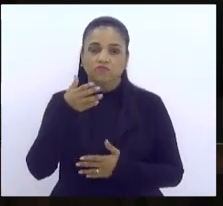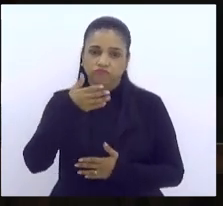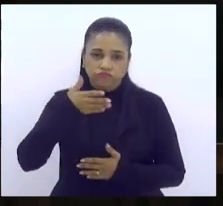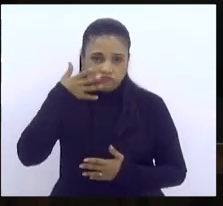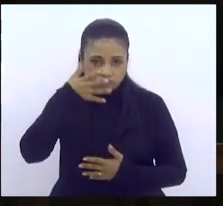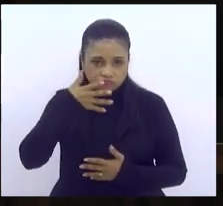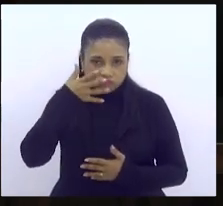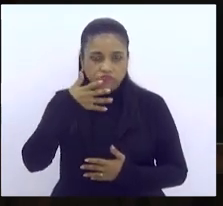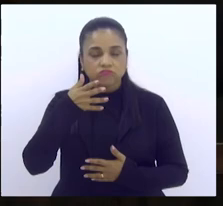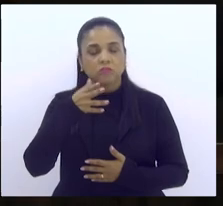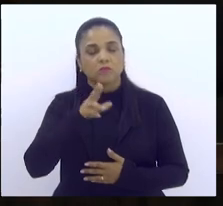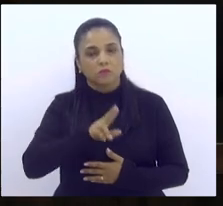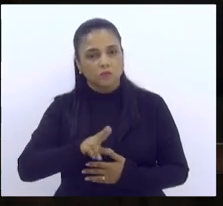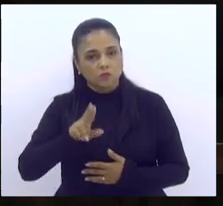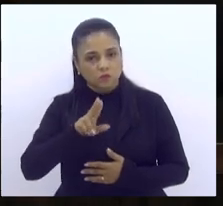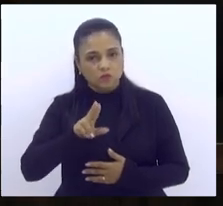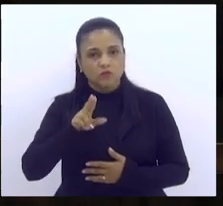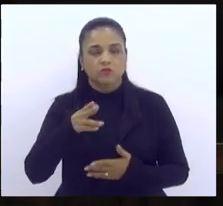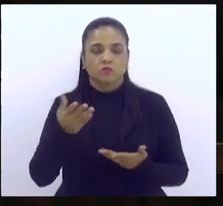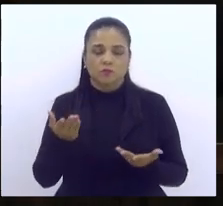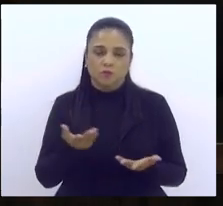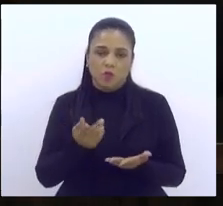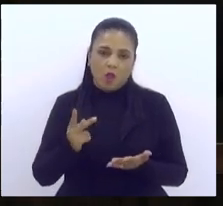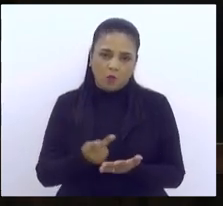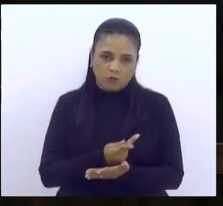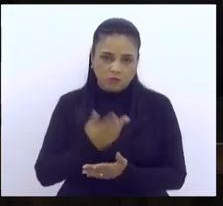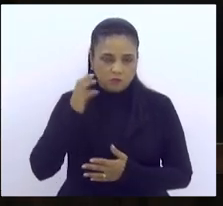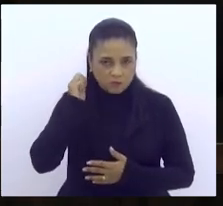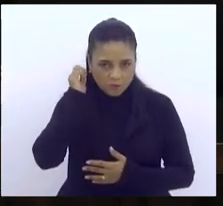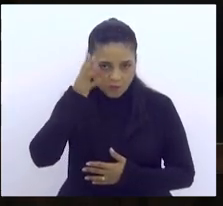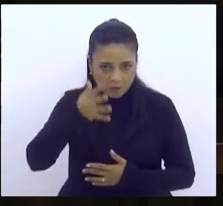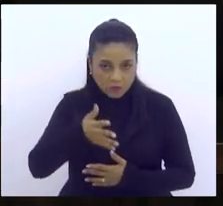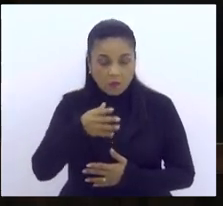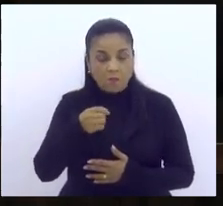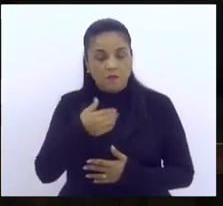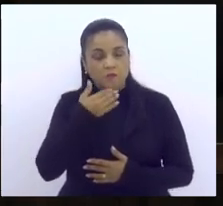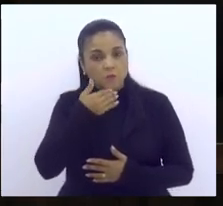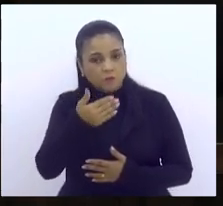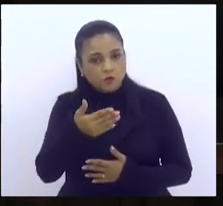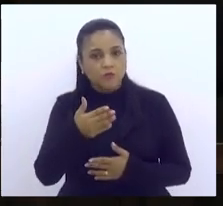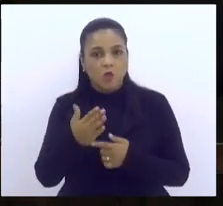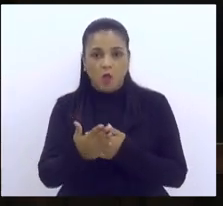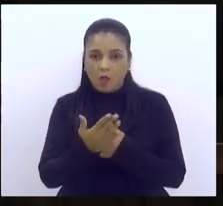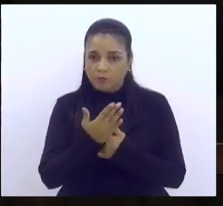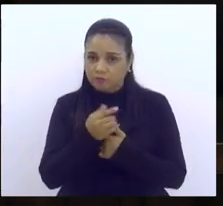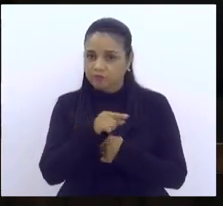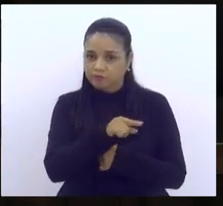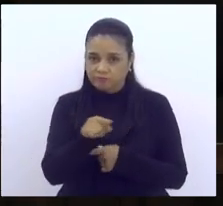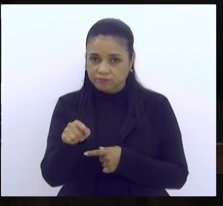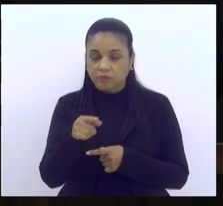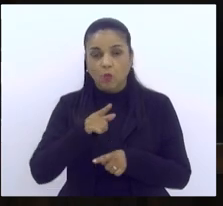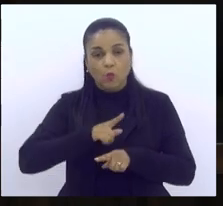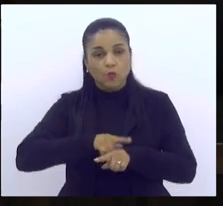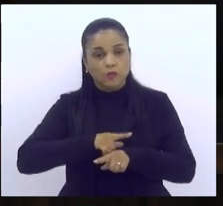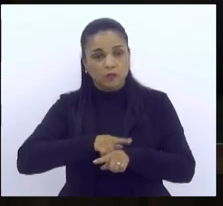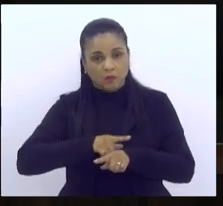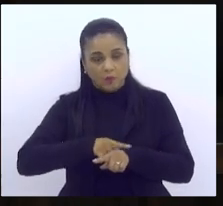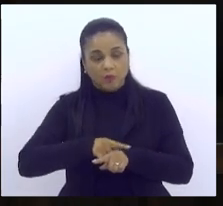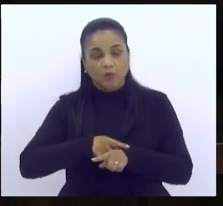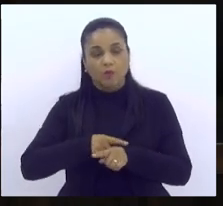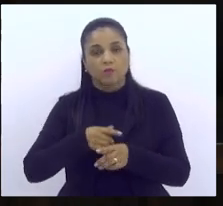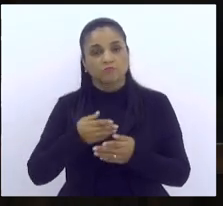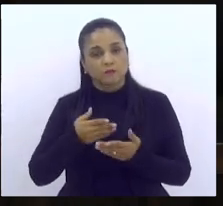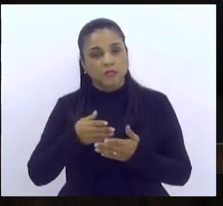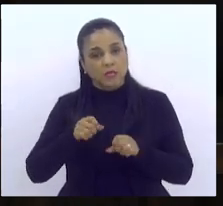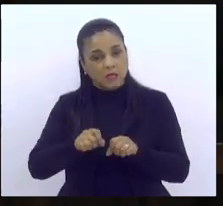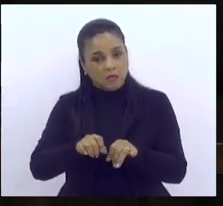da palavra pelos últimos fatos, em especial dessa madrugada, mas eu vou pedir a colaboração de vossas excelências com o tempo, porque a gente ainda tem que